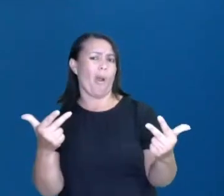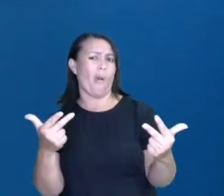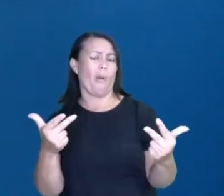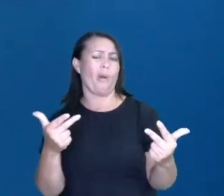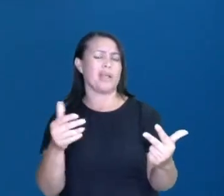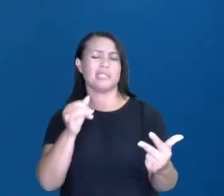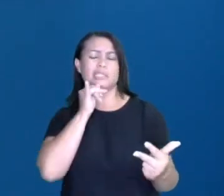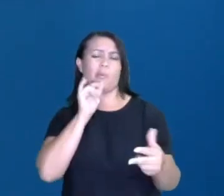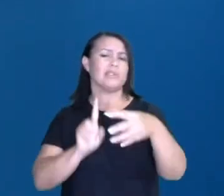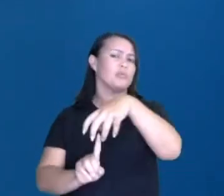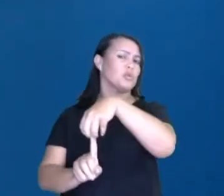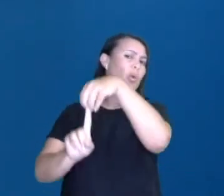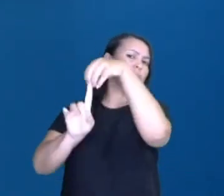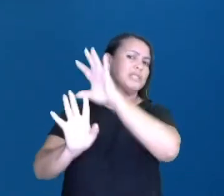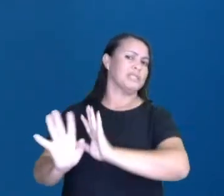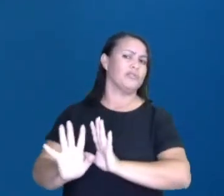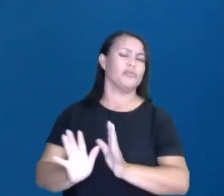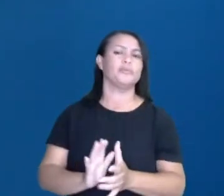exclusivo.